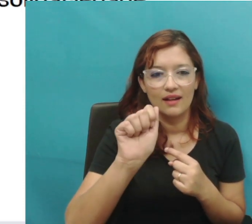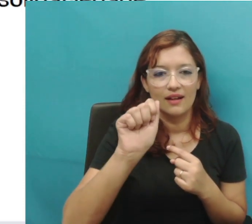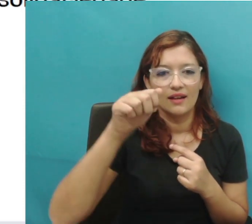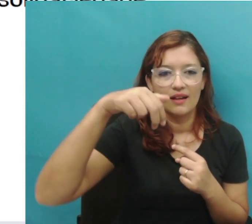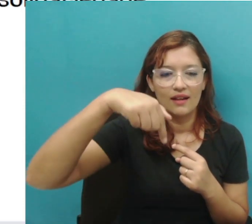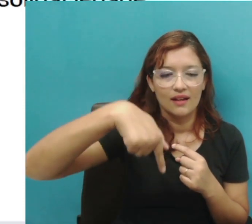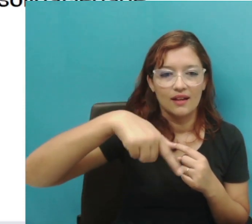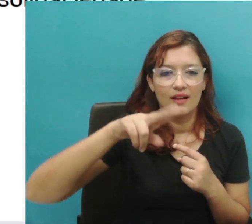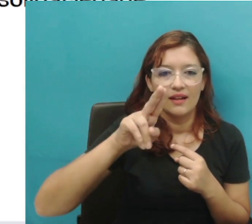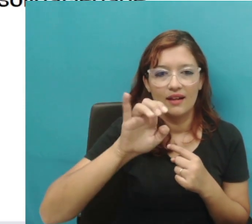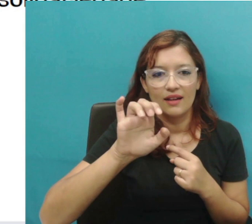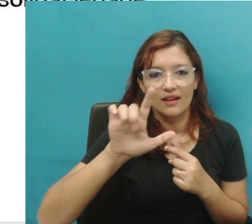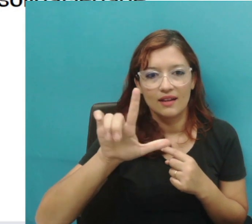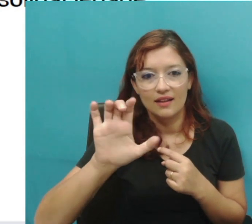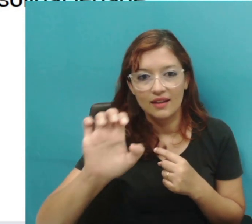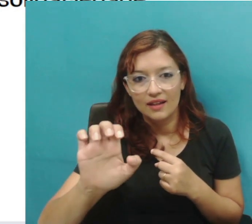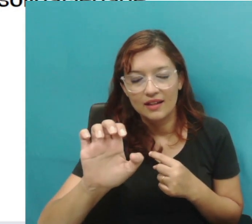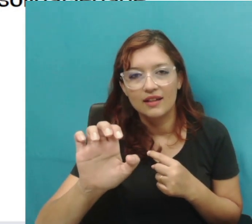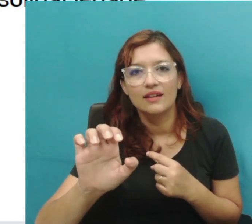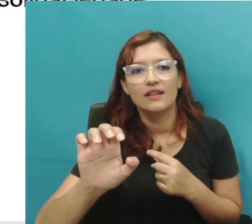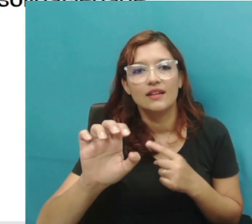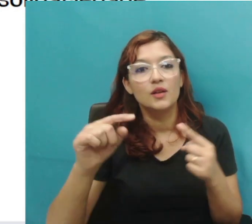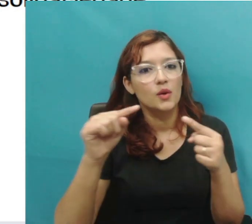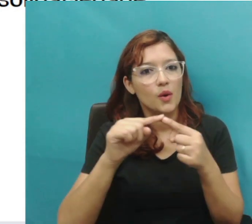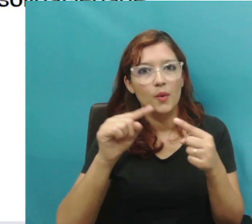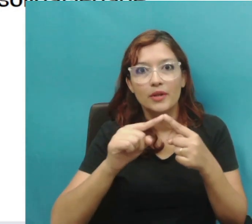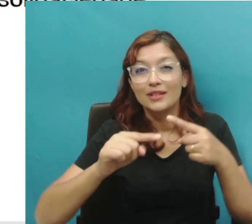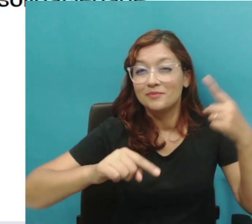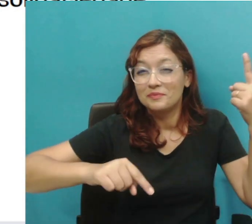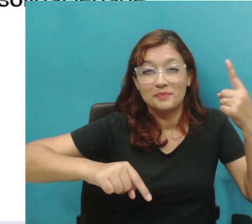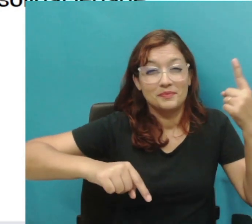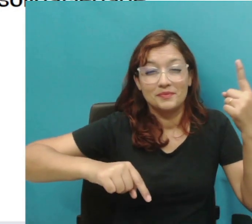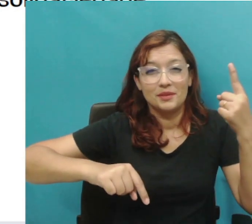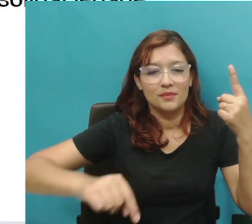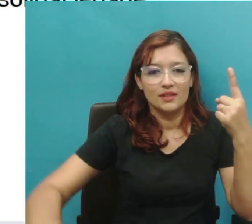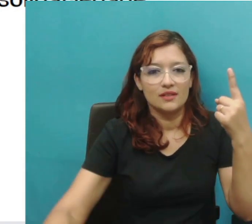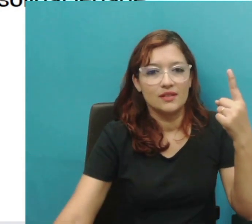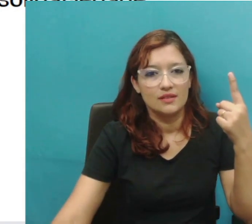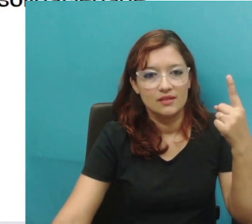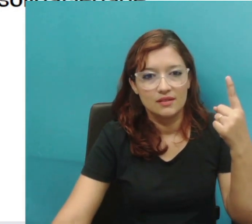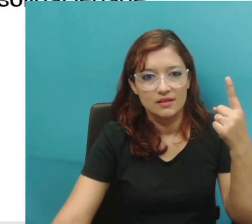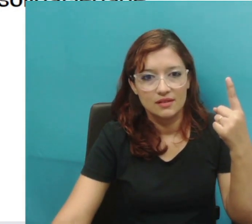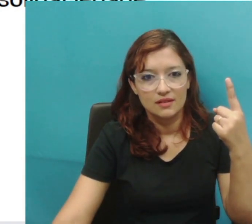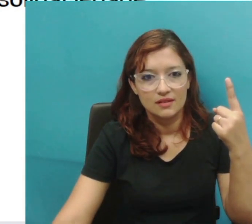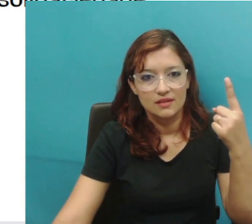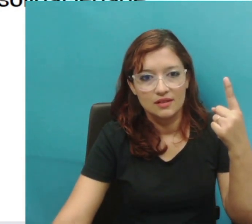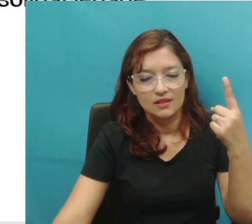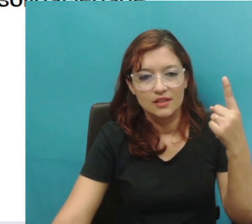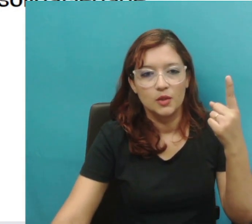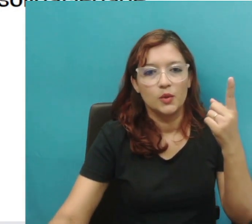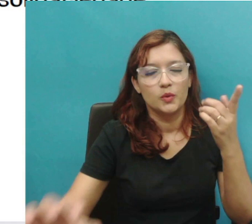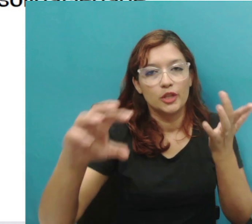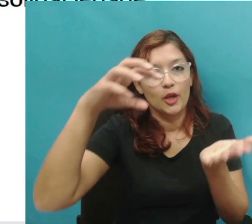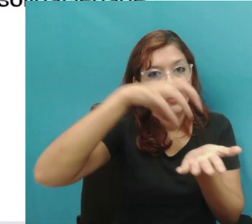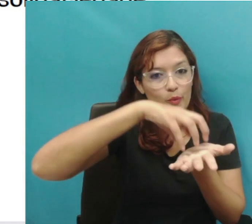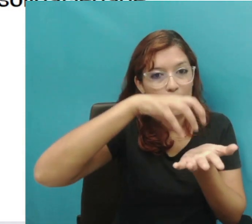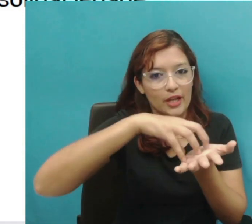Mas aí, a palavra aquele vai se referir ao primeiríssimo.